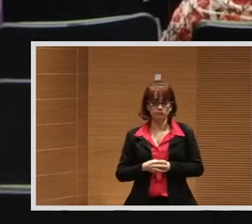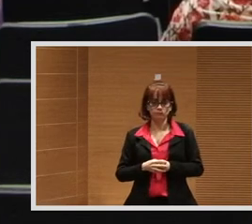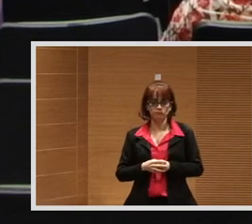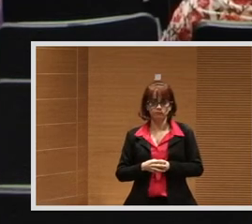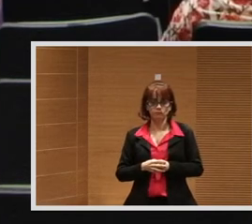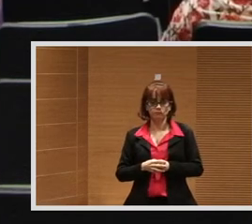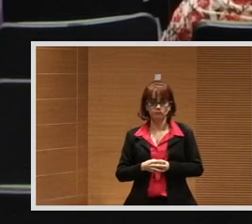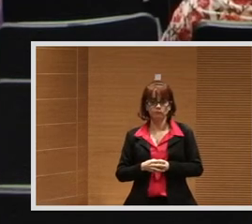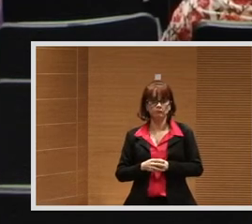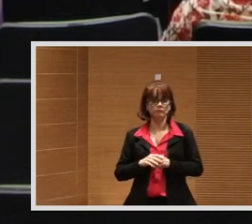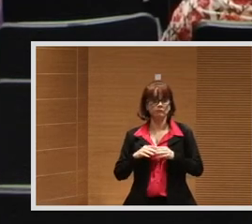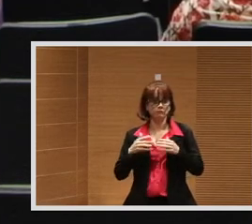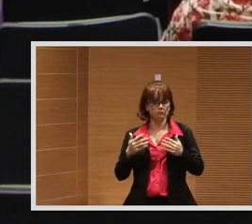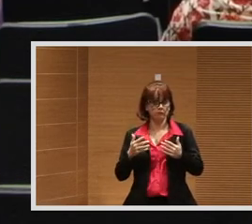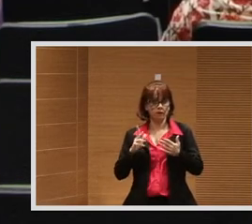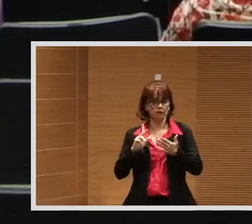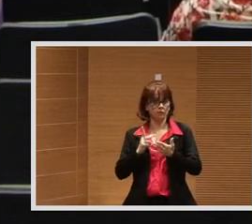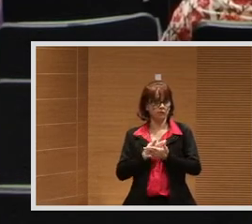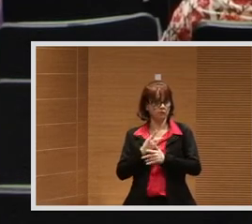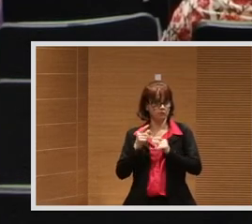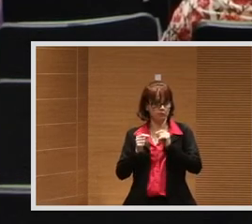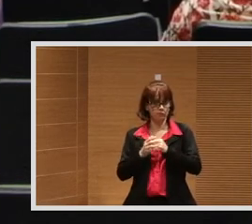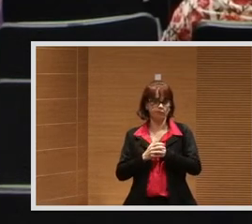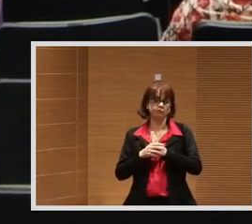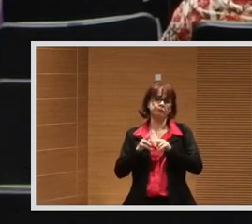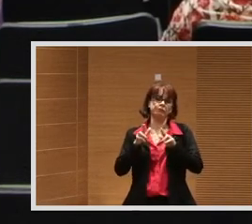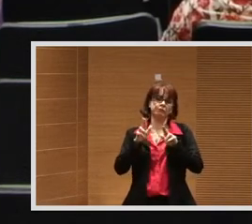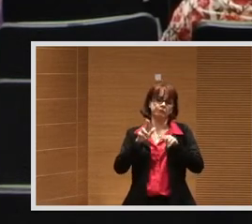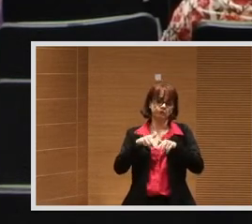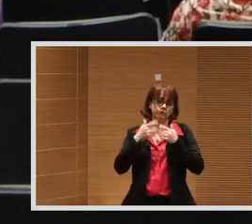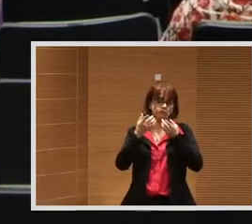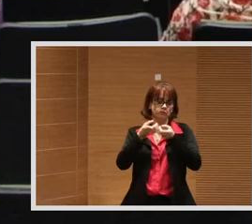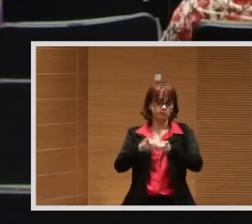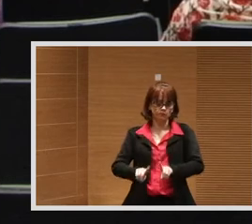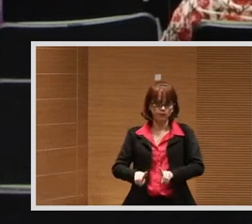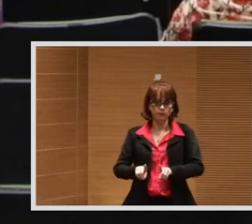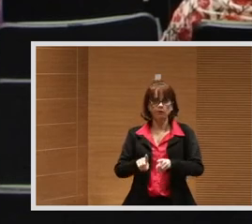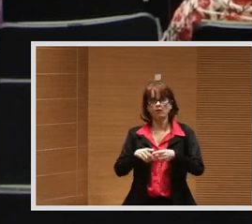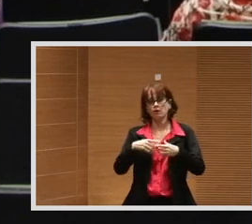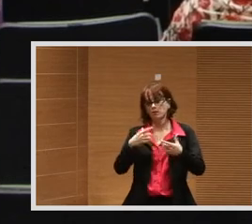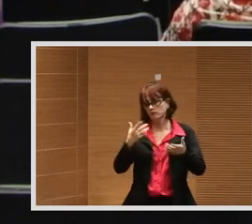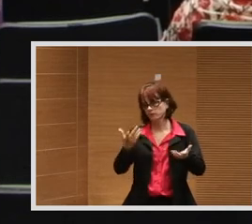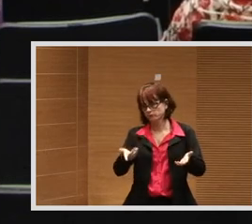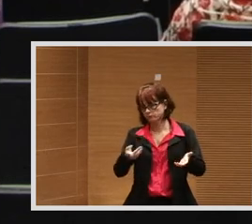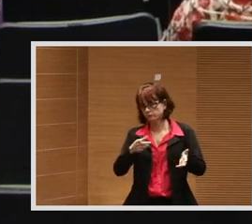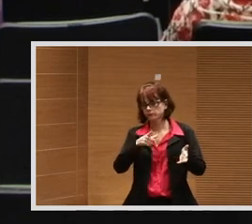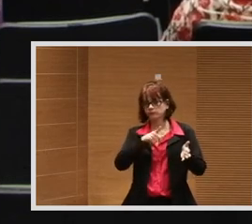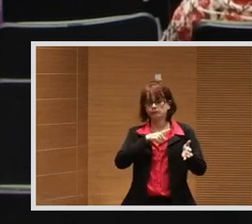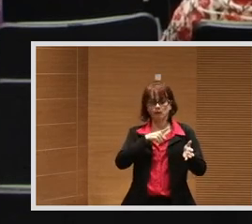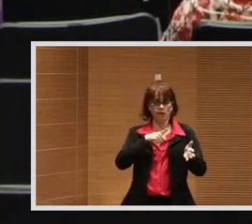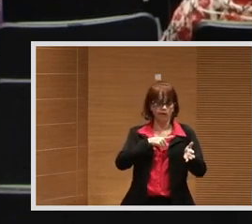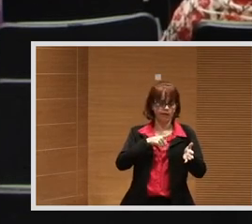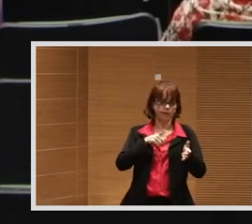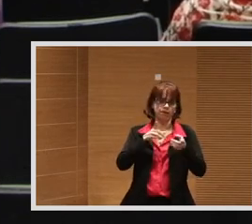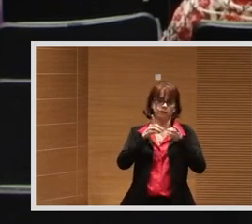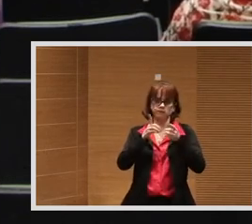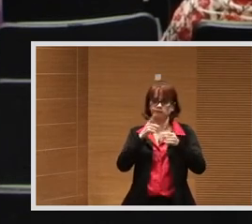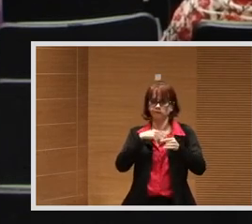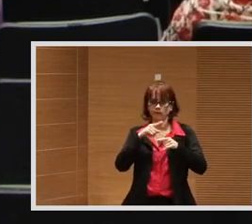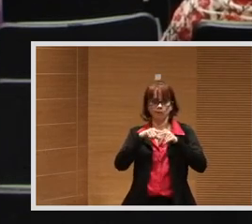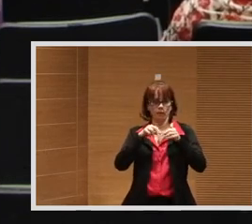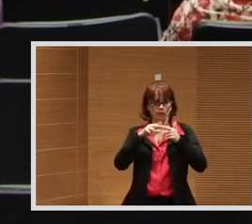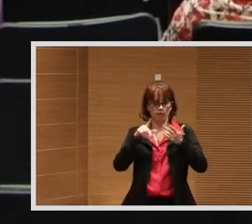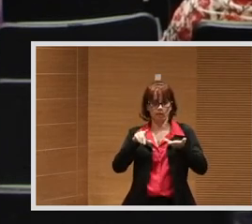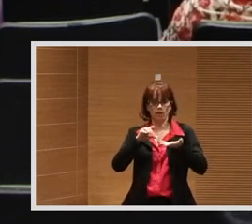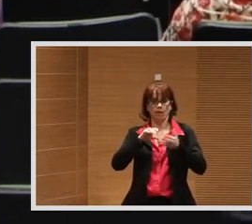forjado por questão de litigiosa, separação, todas aquelas questões de separação de bens, de